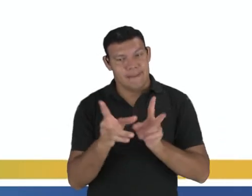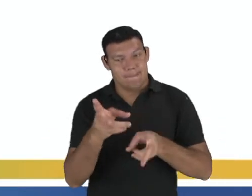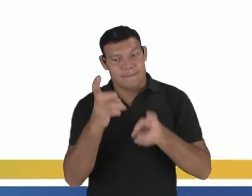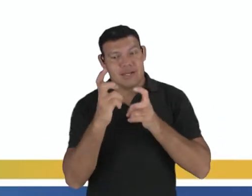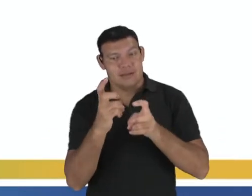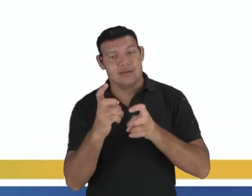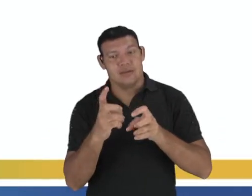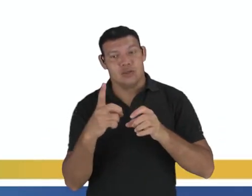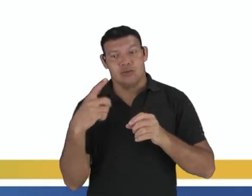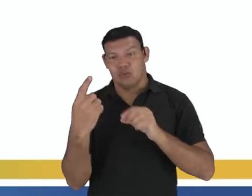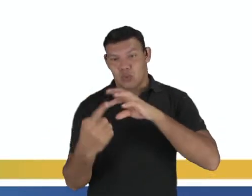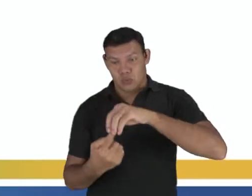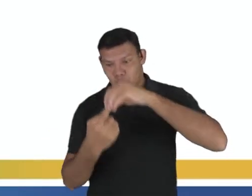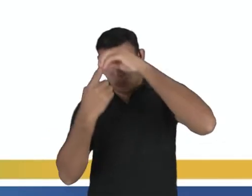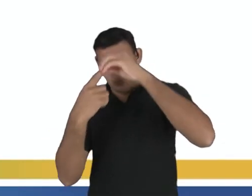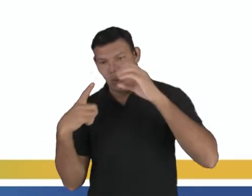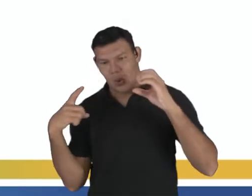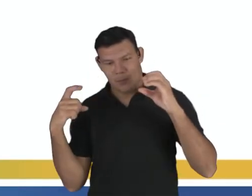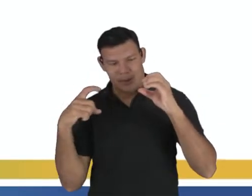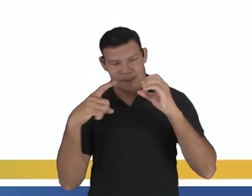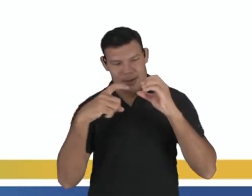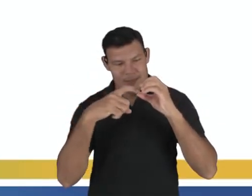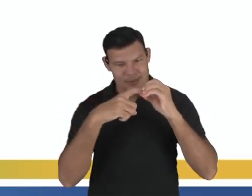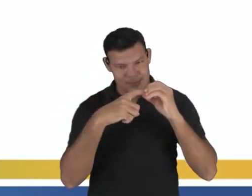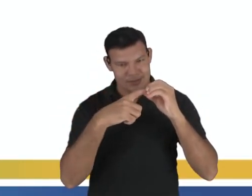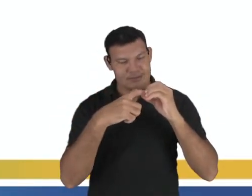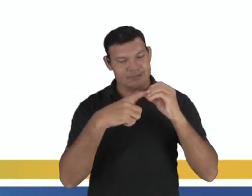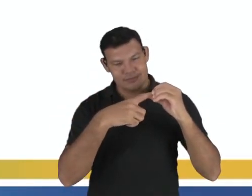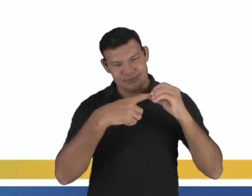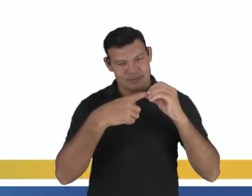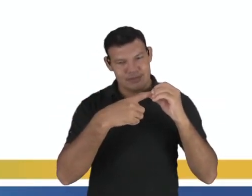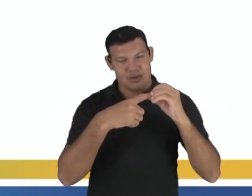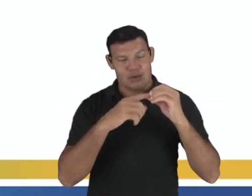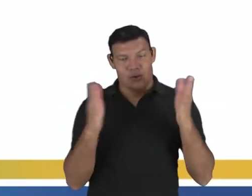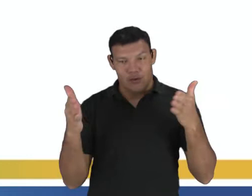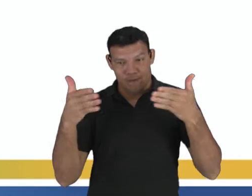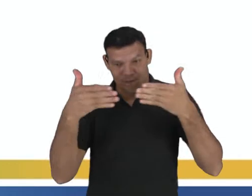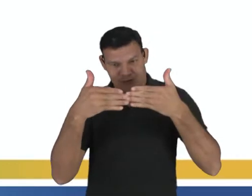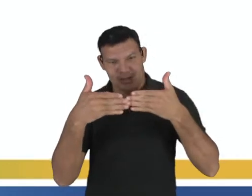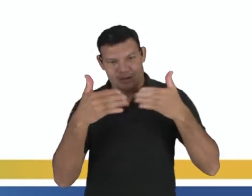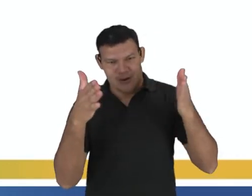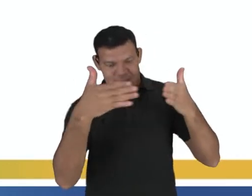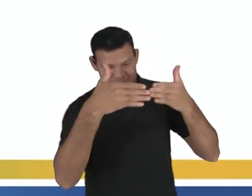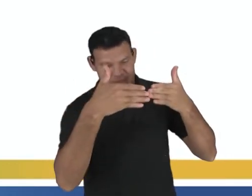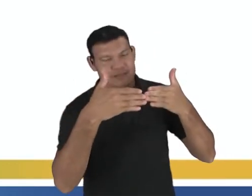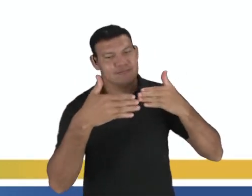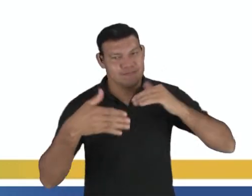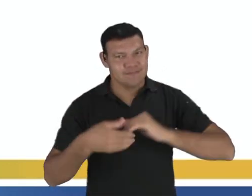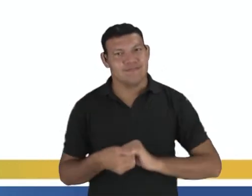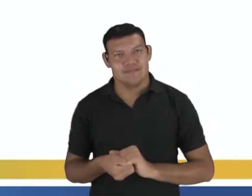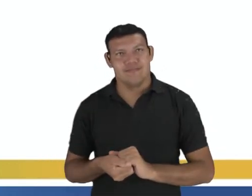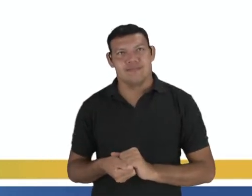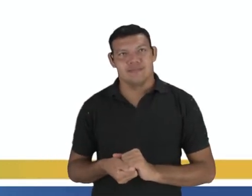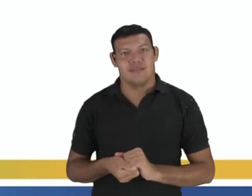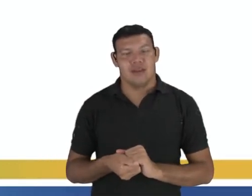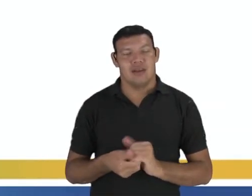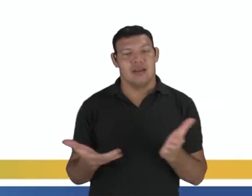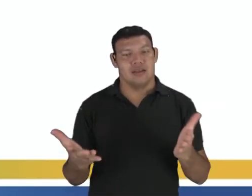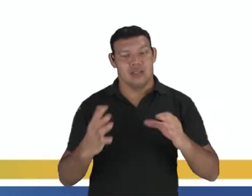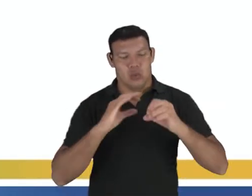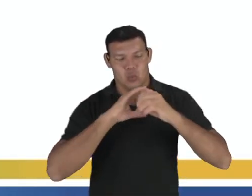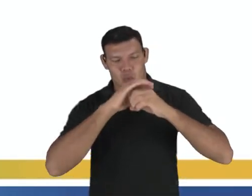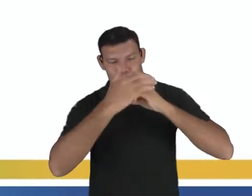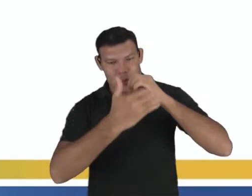um espermatozoide consegue penetrar o Agosto a partir daí eles meio que trancam esse esse ovócito fecham as